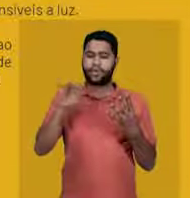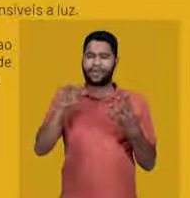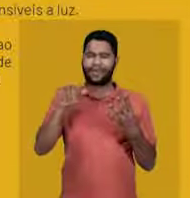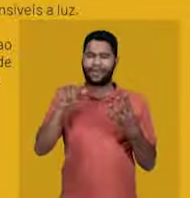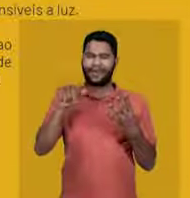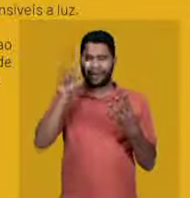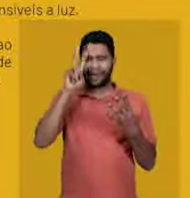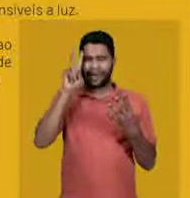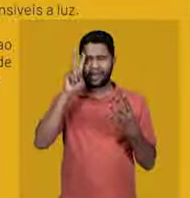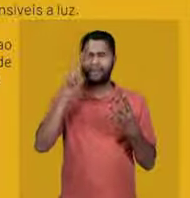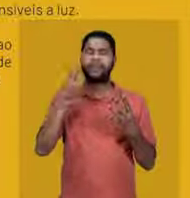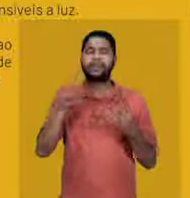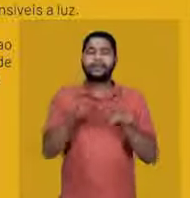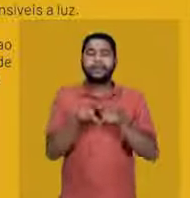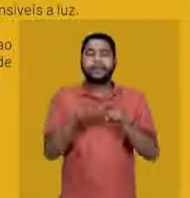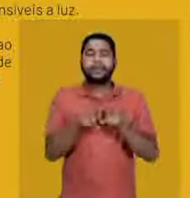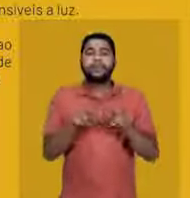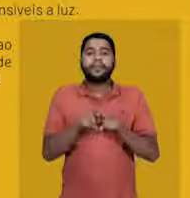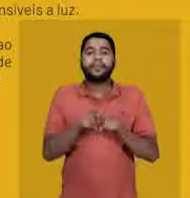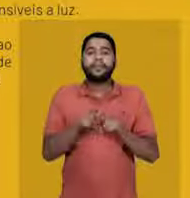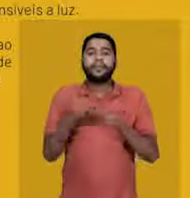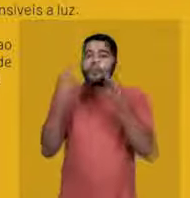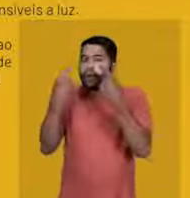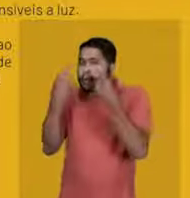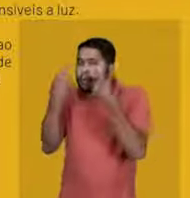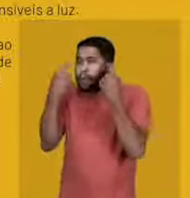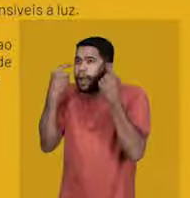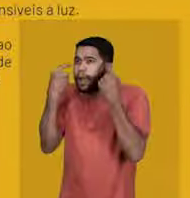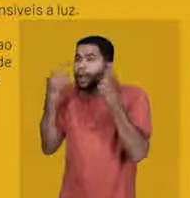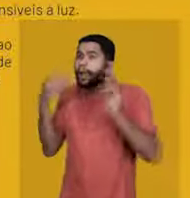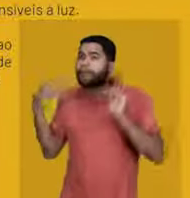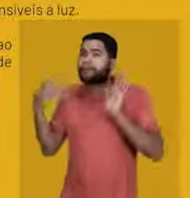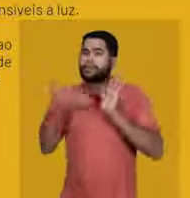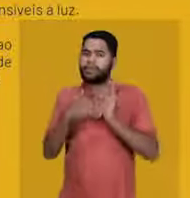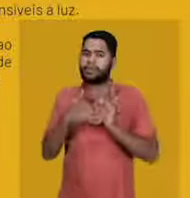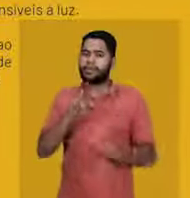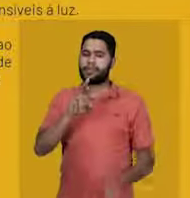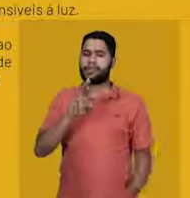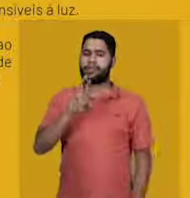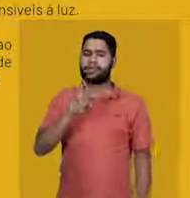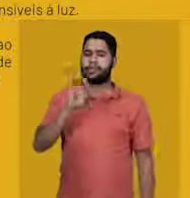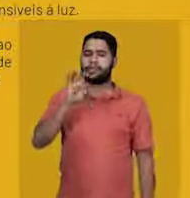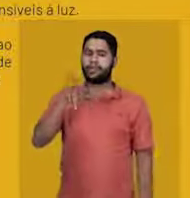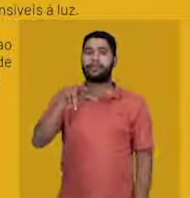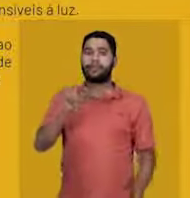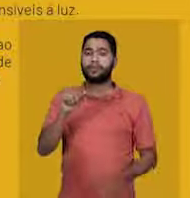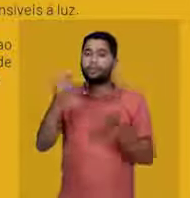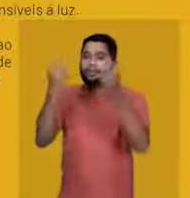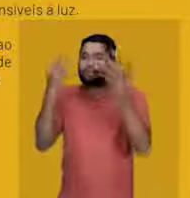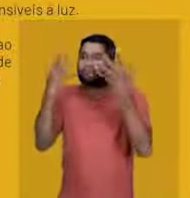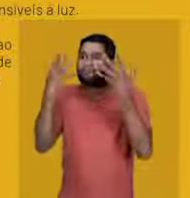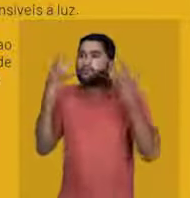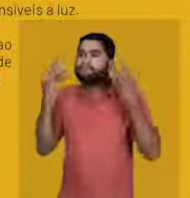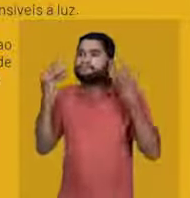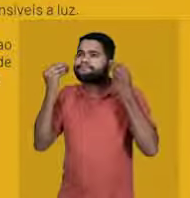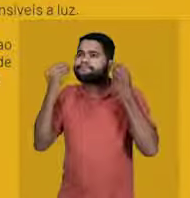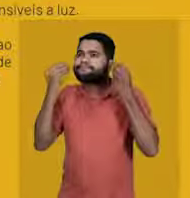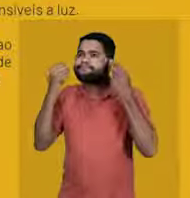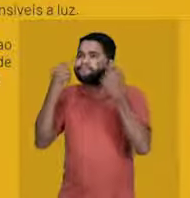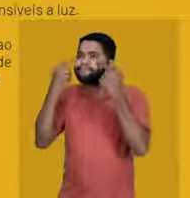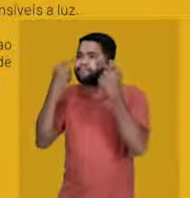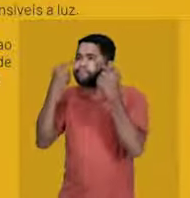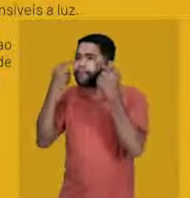falei da acomodação, e chegam no fundo do olho até a retina, onde existem células sensíveis à luz, que é as fotorreceptoras,